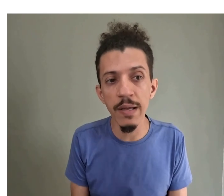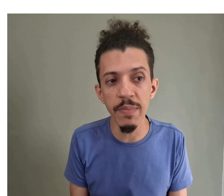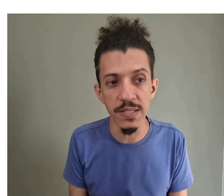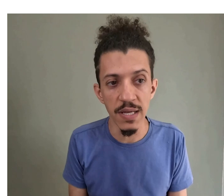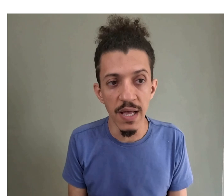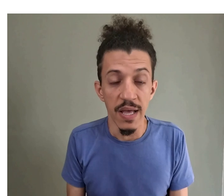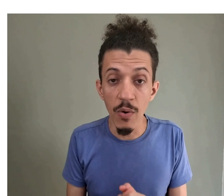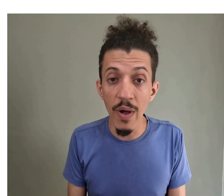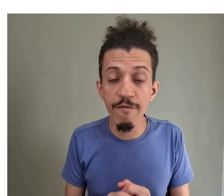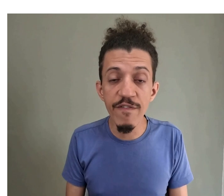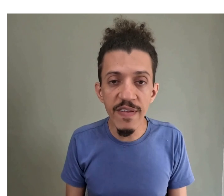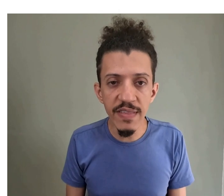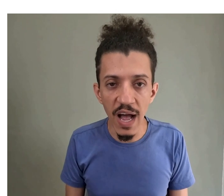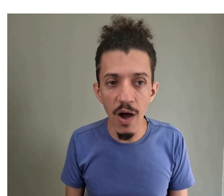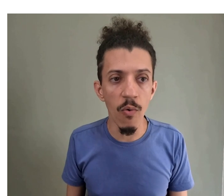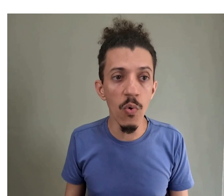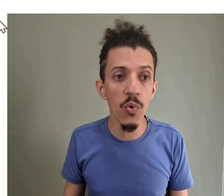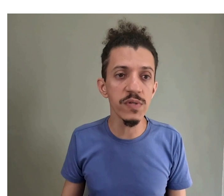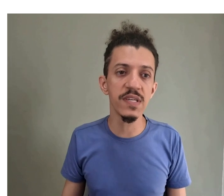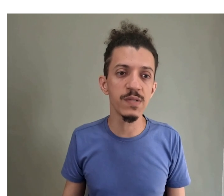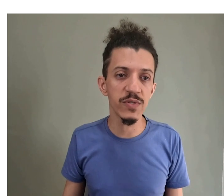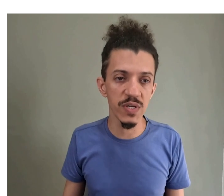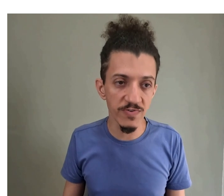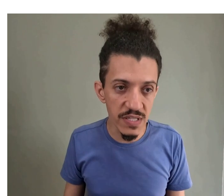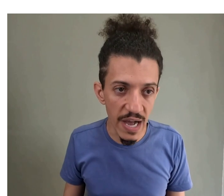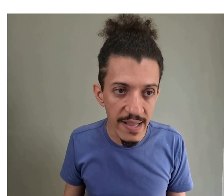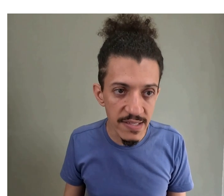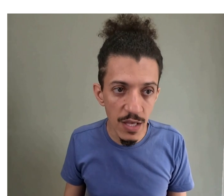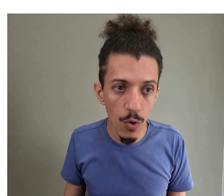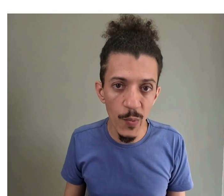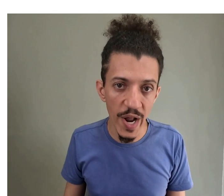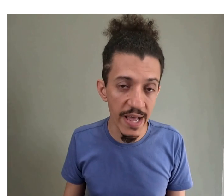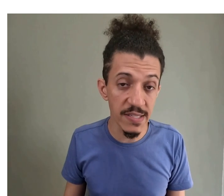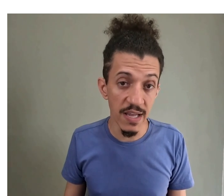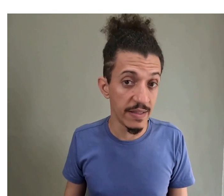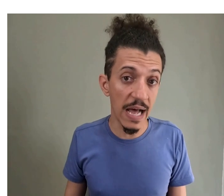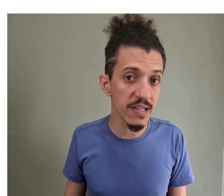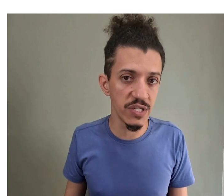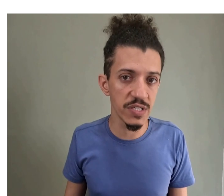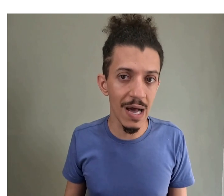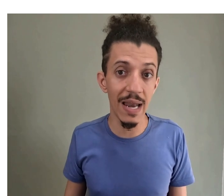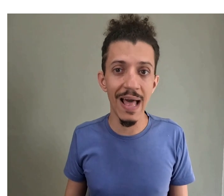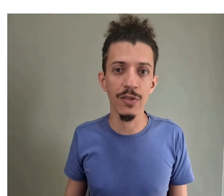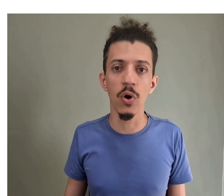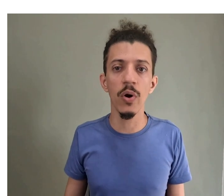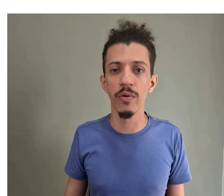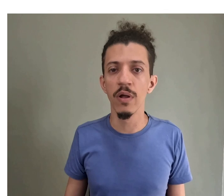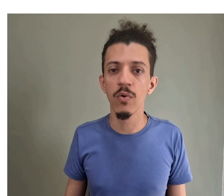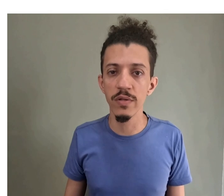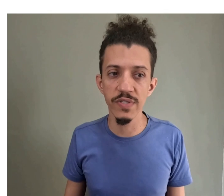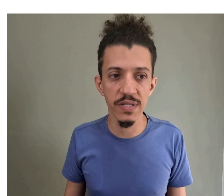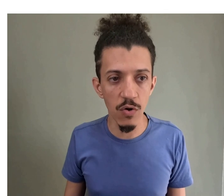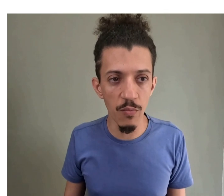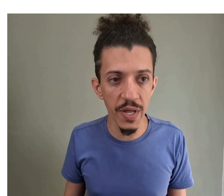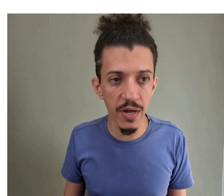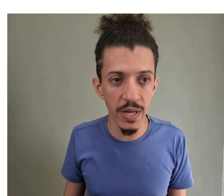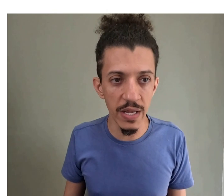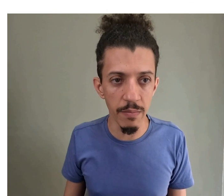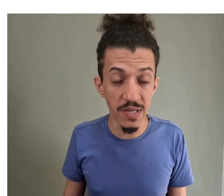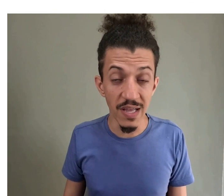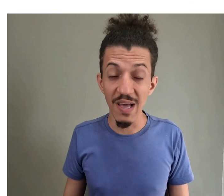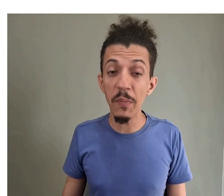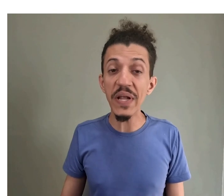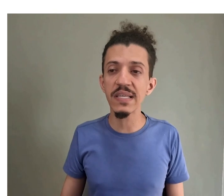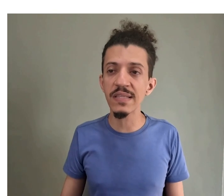na Libras. Então é vital o uso das expressões faciais e corporais. Nada disso é aleatório quando você está comunicando em